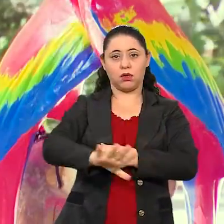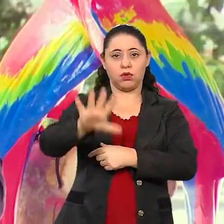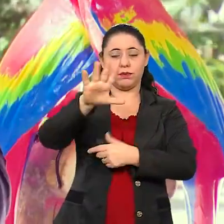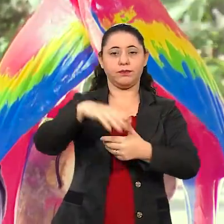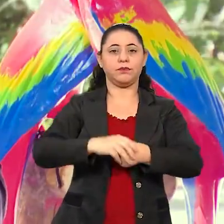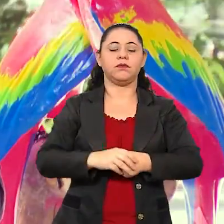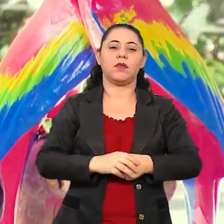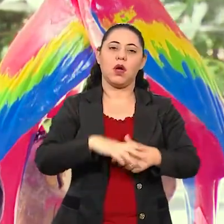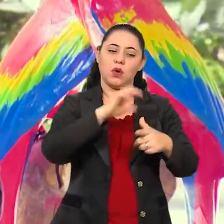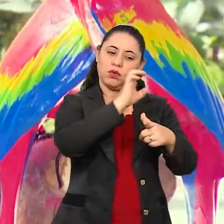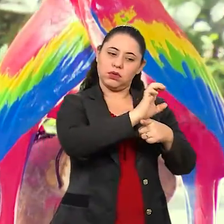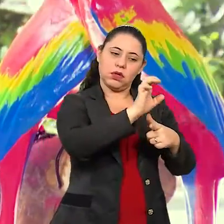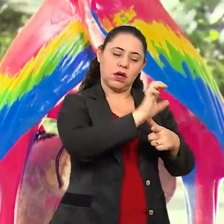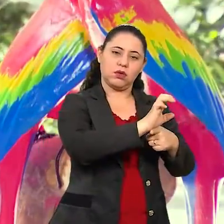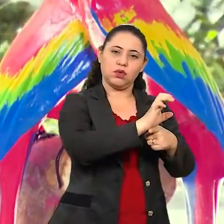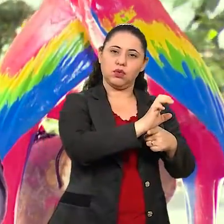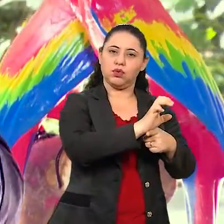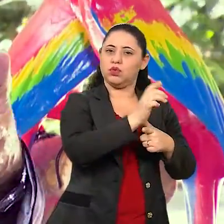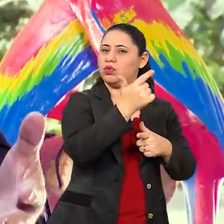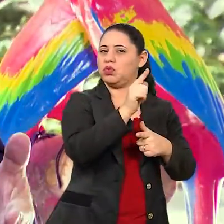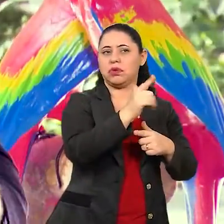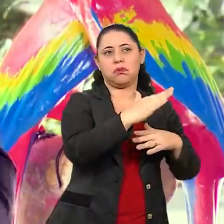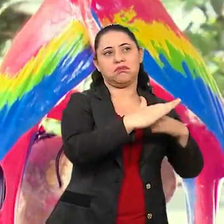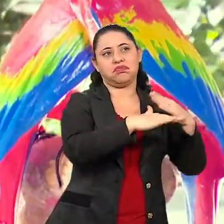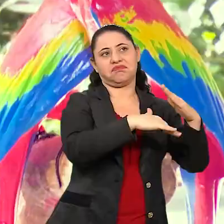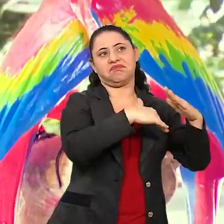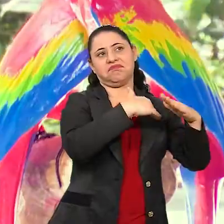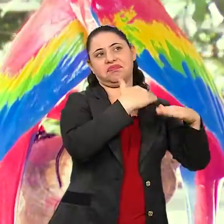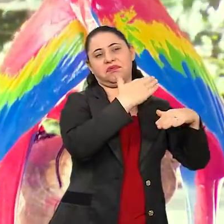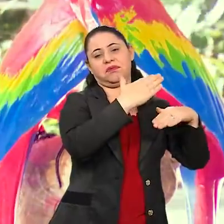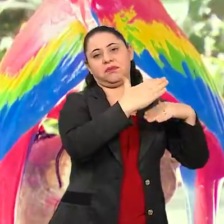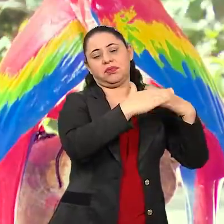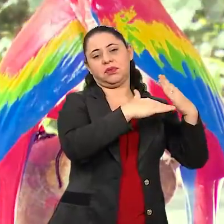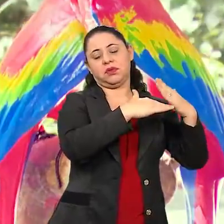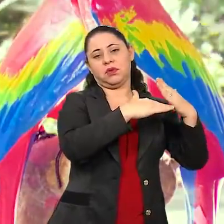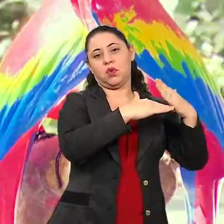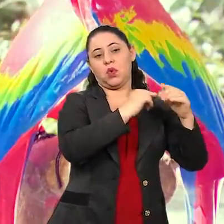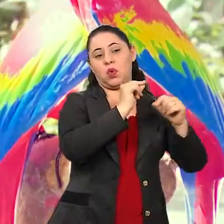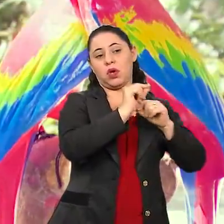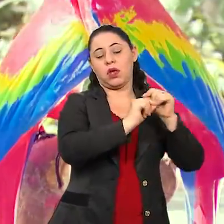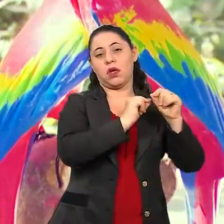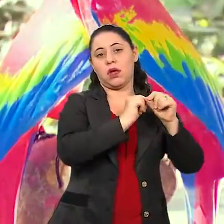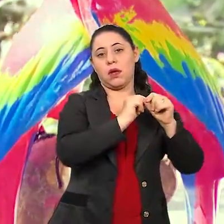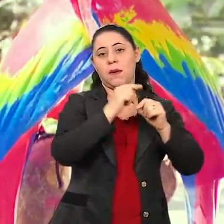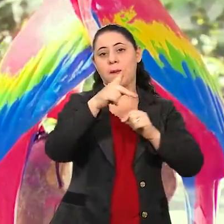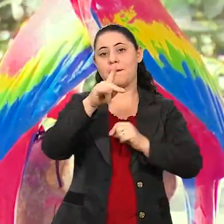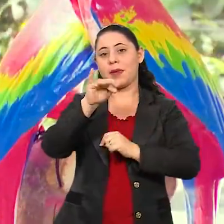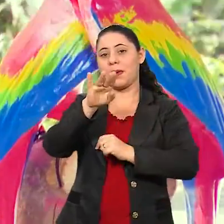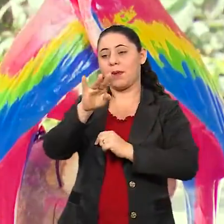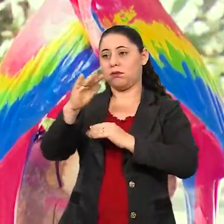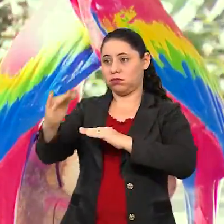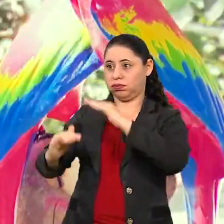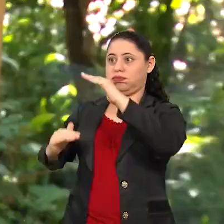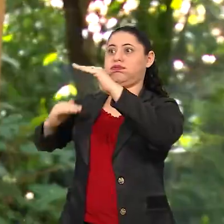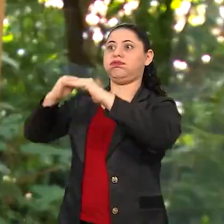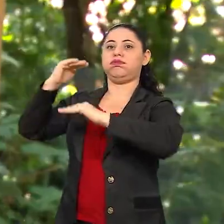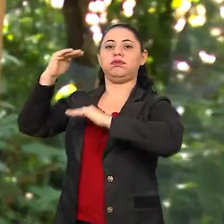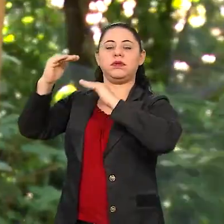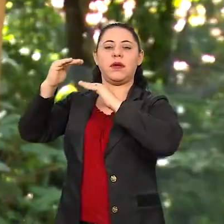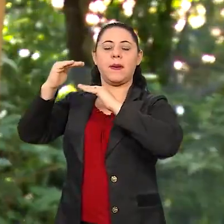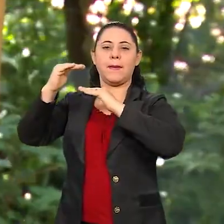nós saímos de um estado que não gerava desenvolvimento para ser o maior crescimento de PIB